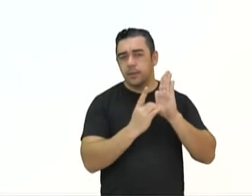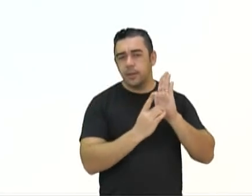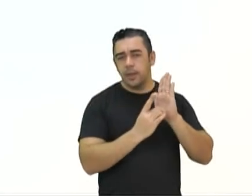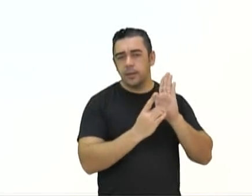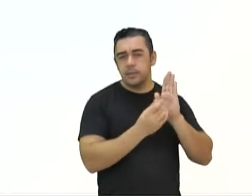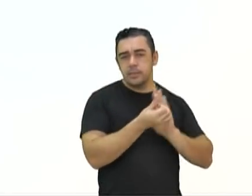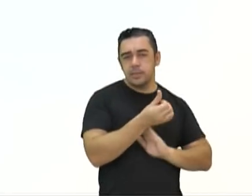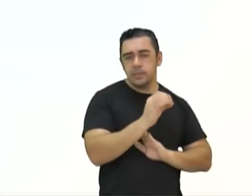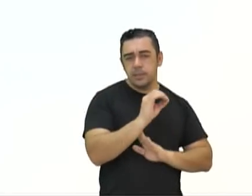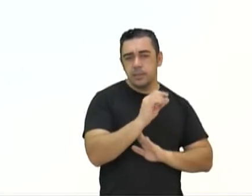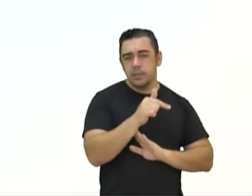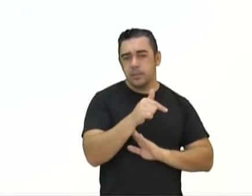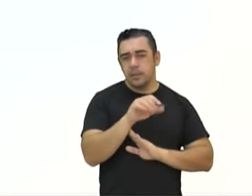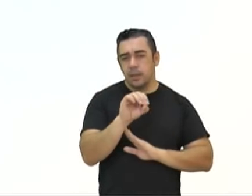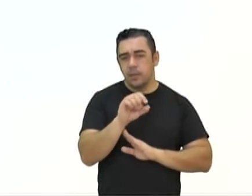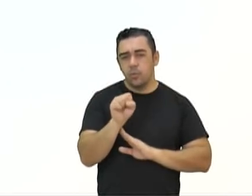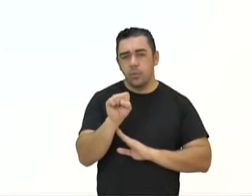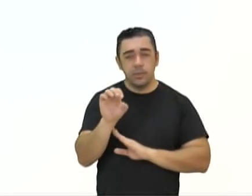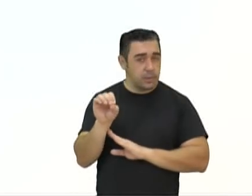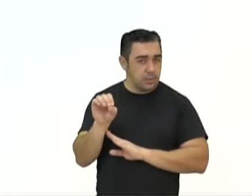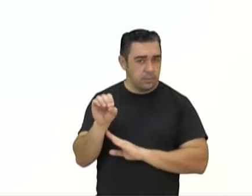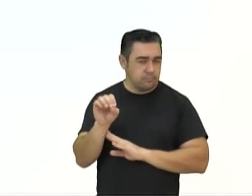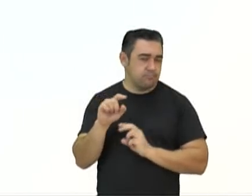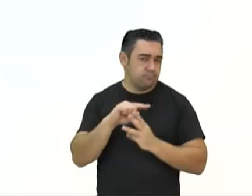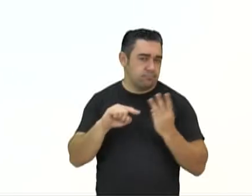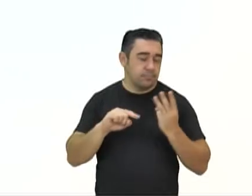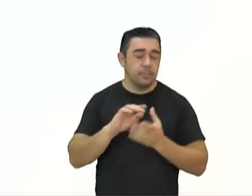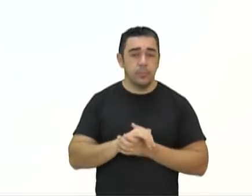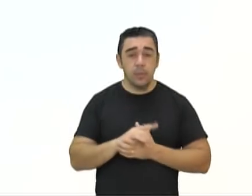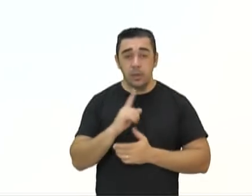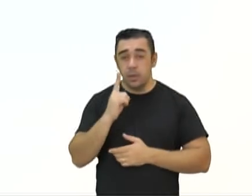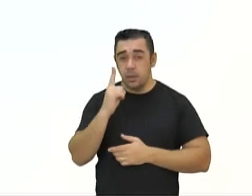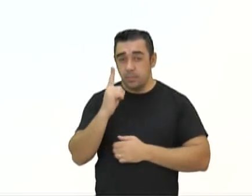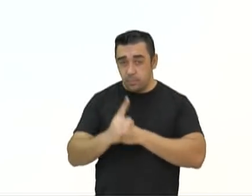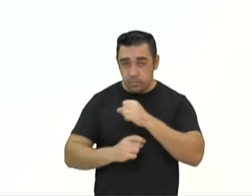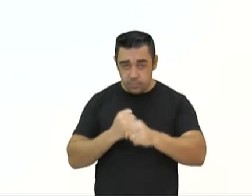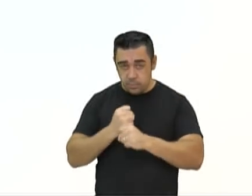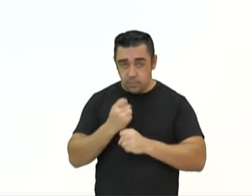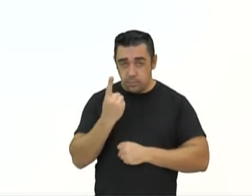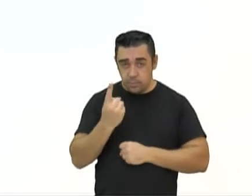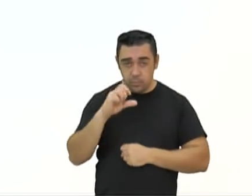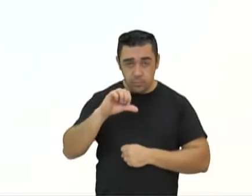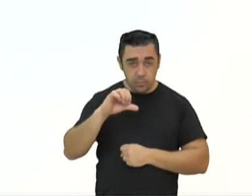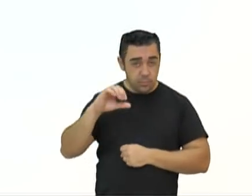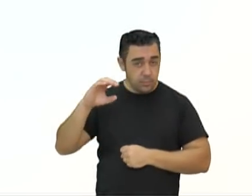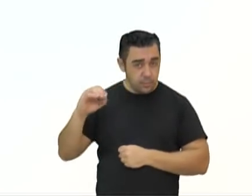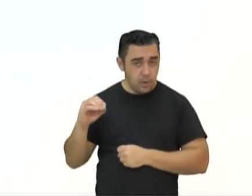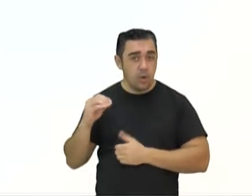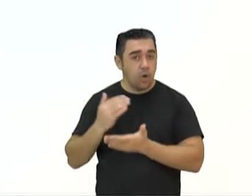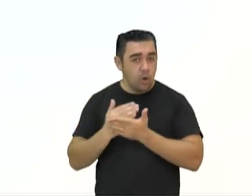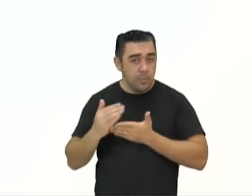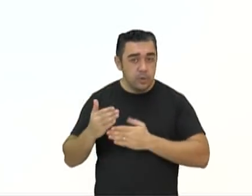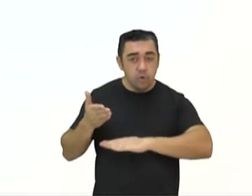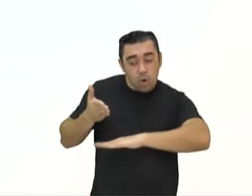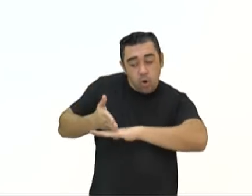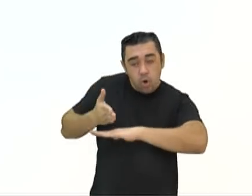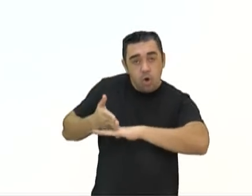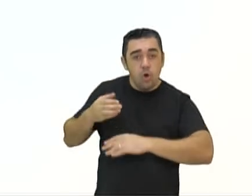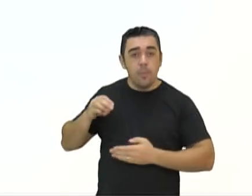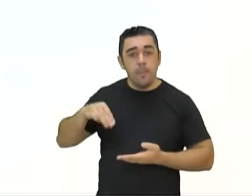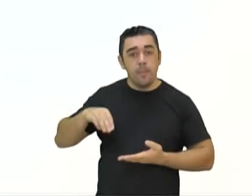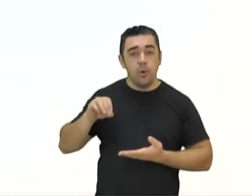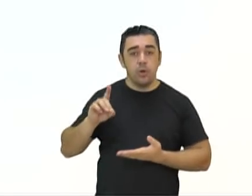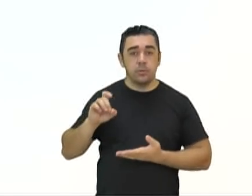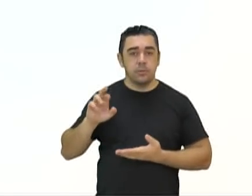70, 80. A partir dos anos 90, surgiu a linha moderna de surf, onde